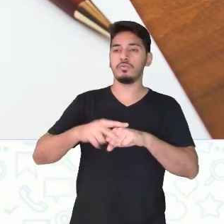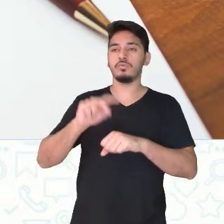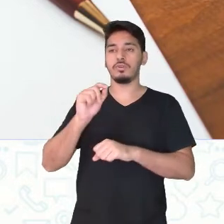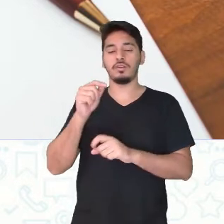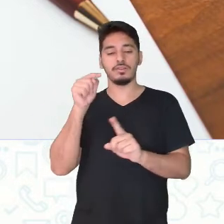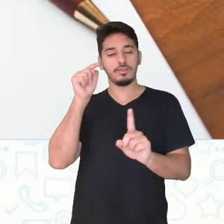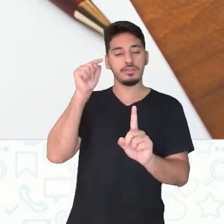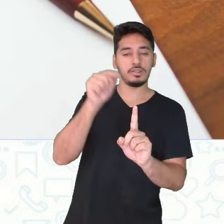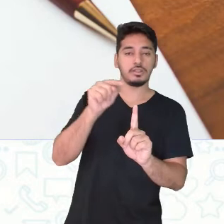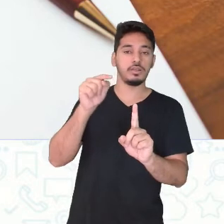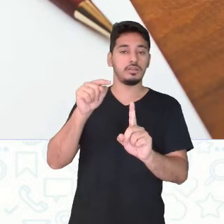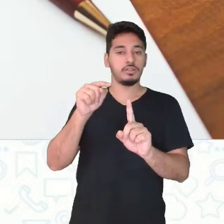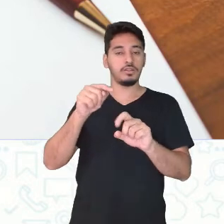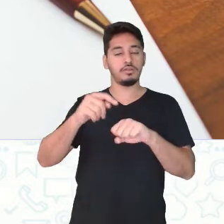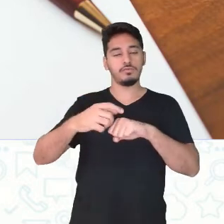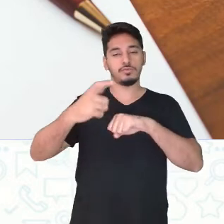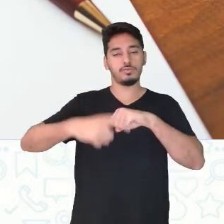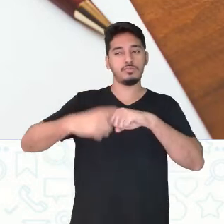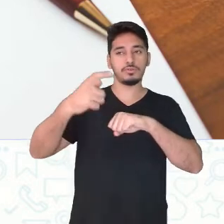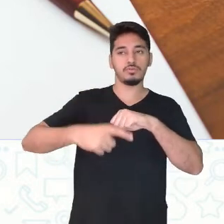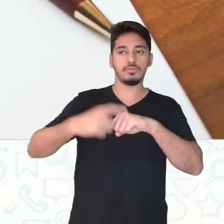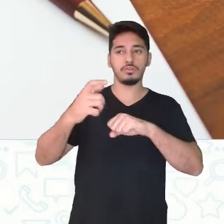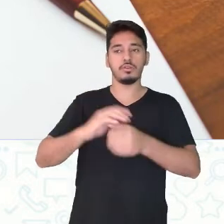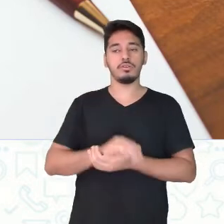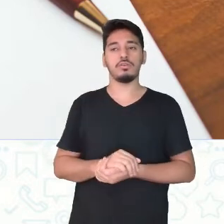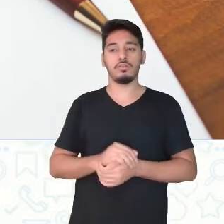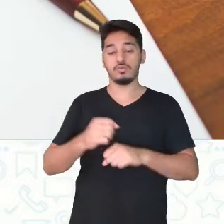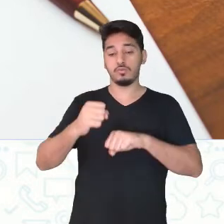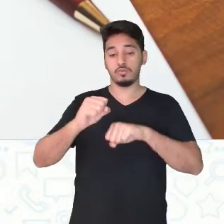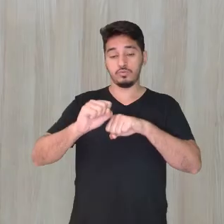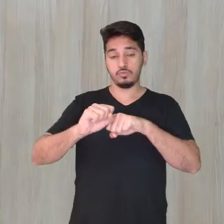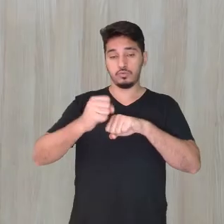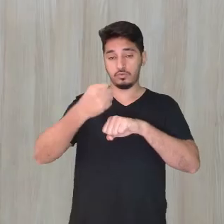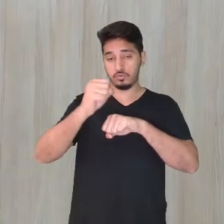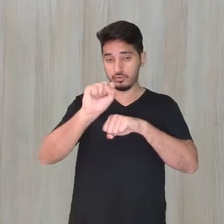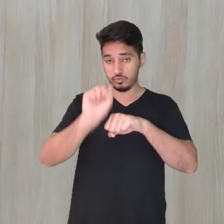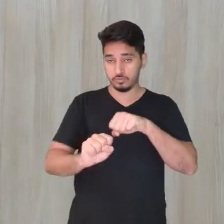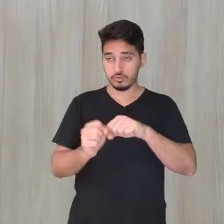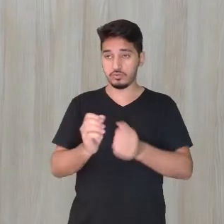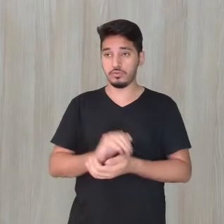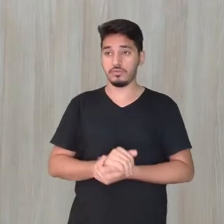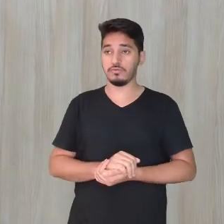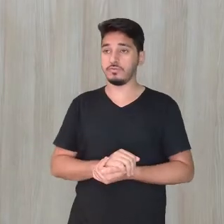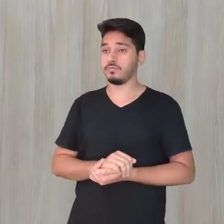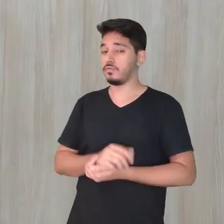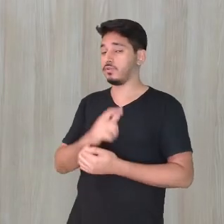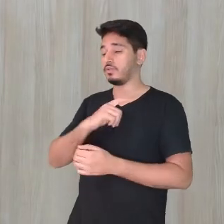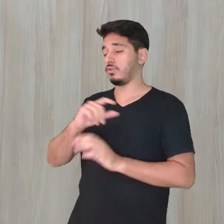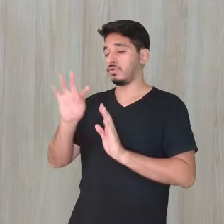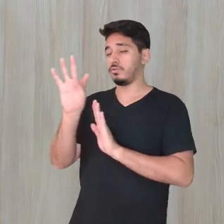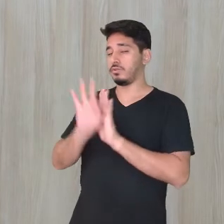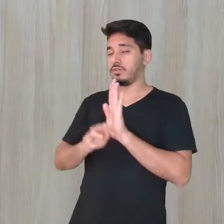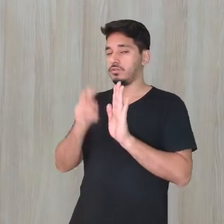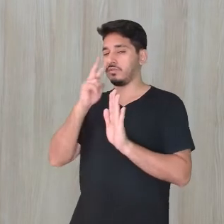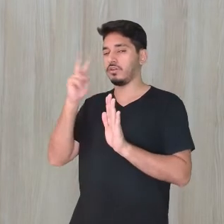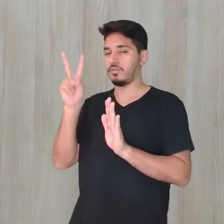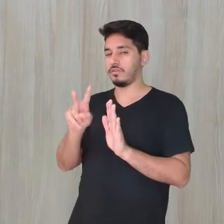também auxiliam na coesão do texto. E a gente vai ver um exemplo disso aqui em um textinho que eu trouxe para a gente. Então, a gente vai ver